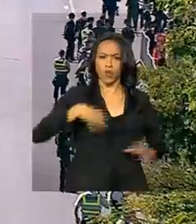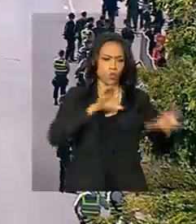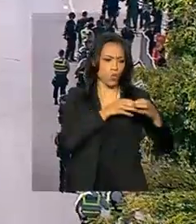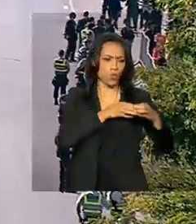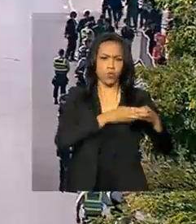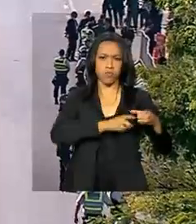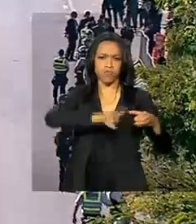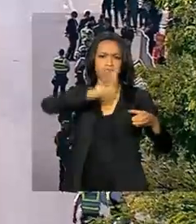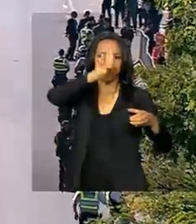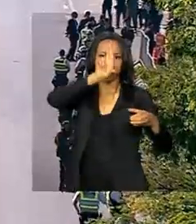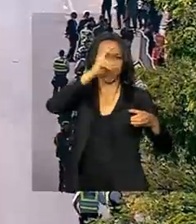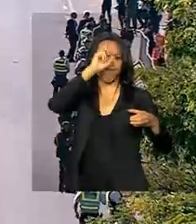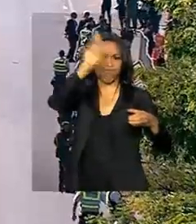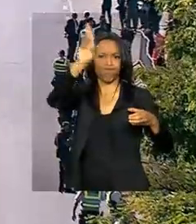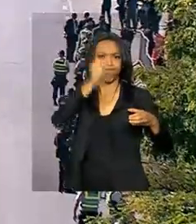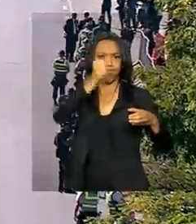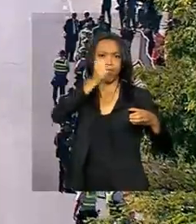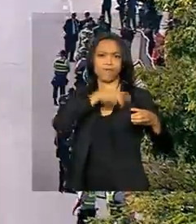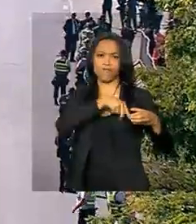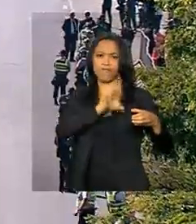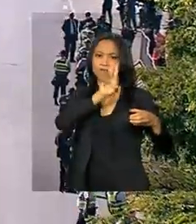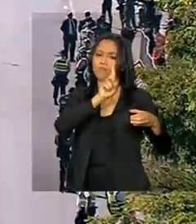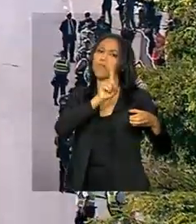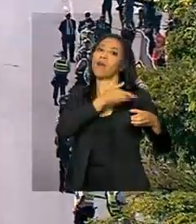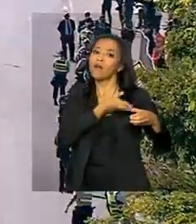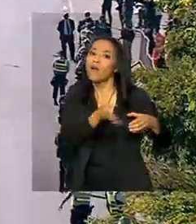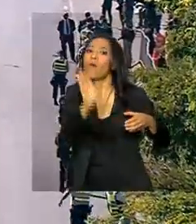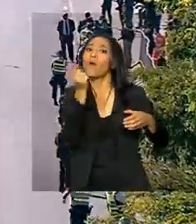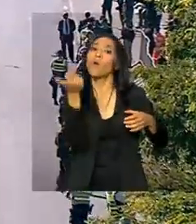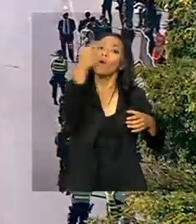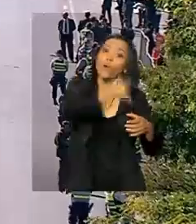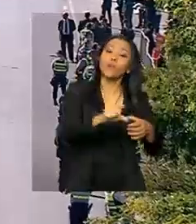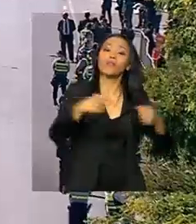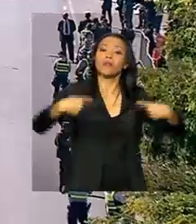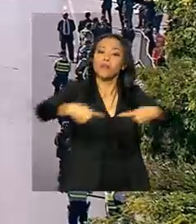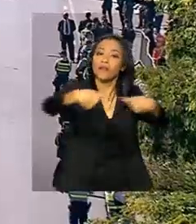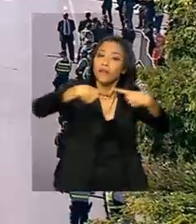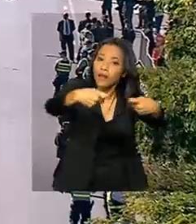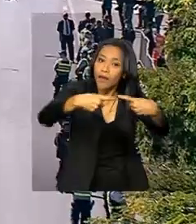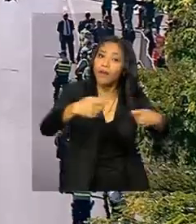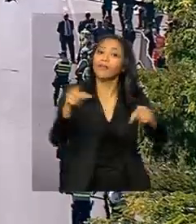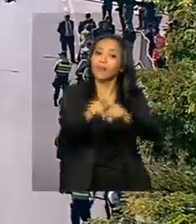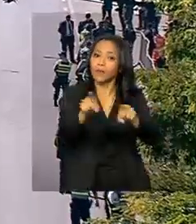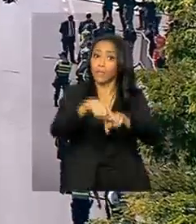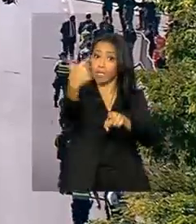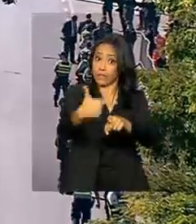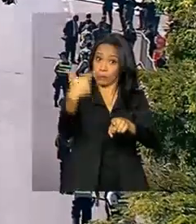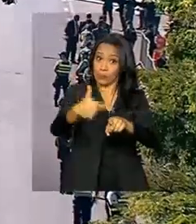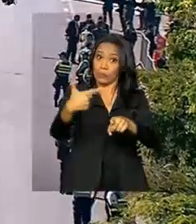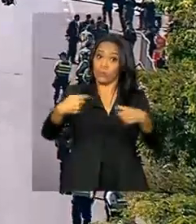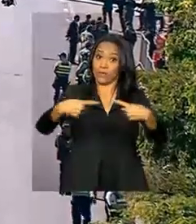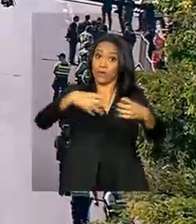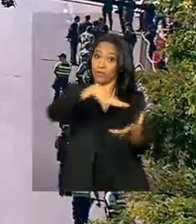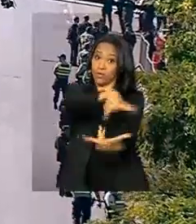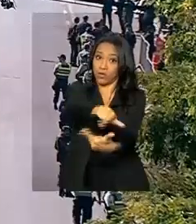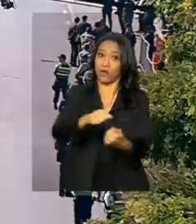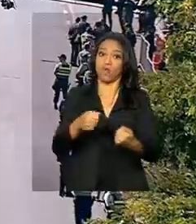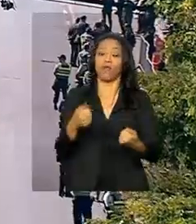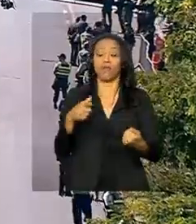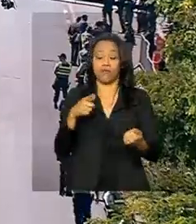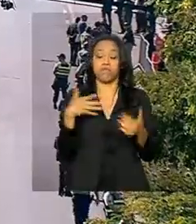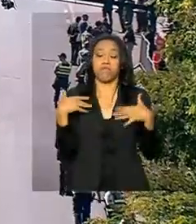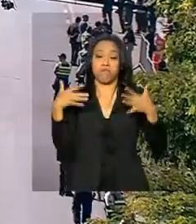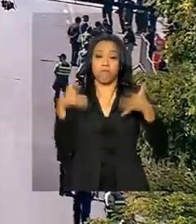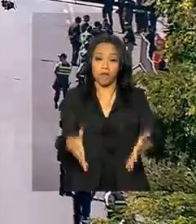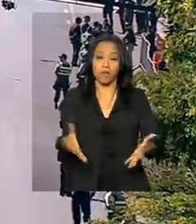dele, foi na tomada de Montese, uma das batalhas tradicionais da Segunda Guerra Mundial. Coronel Demuth,